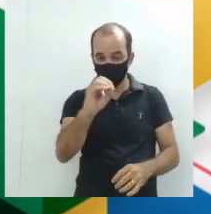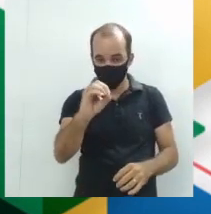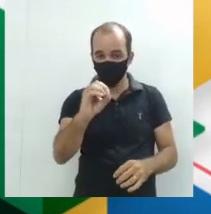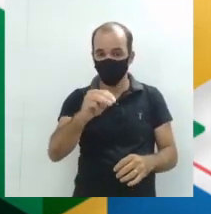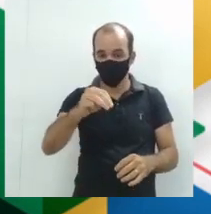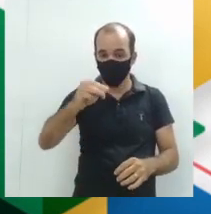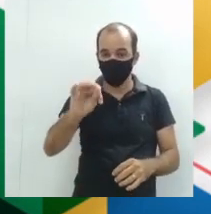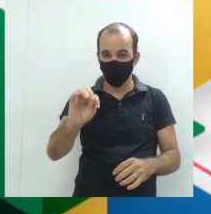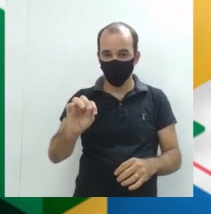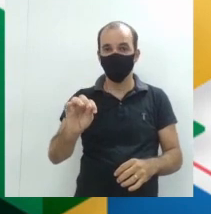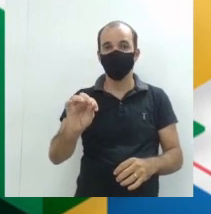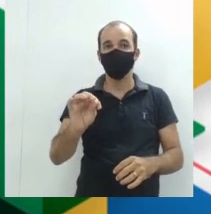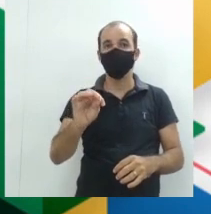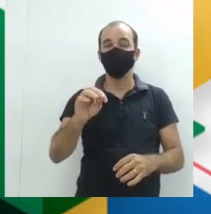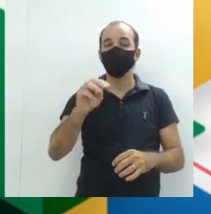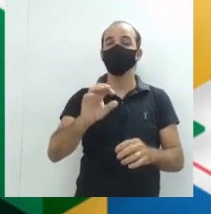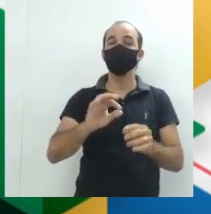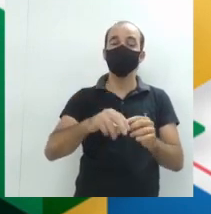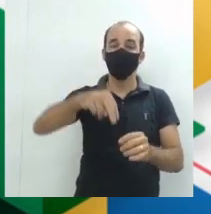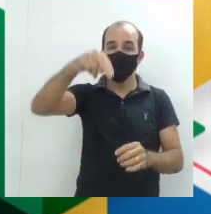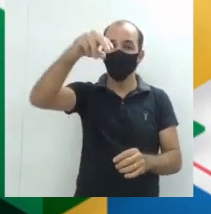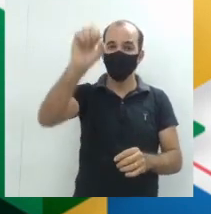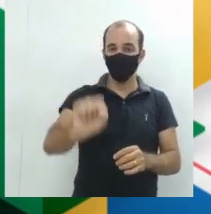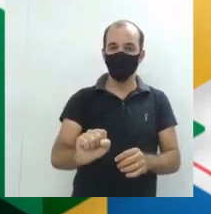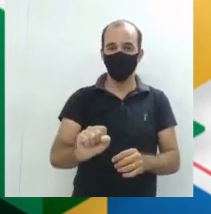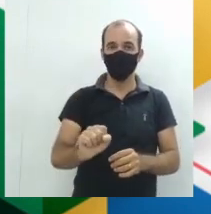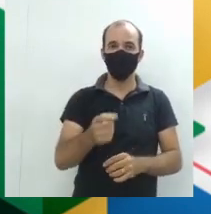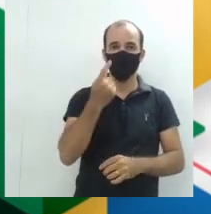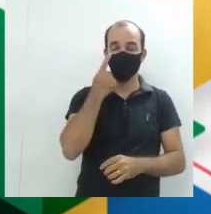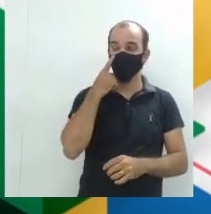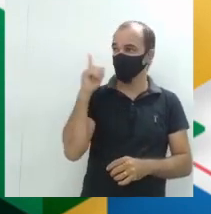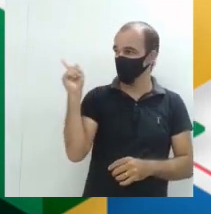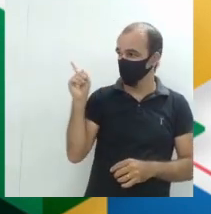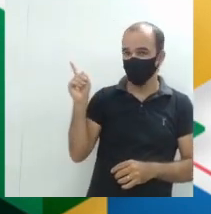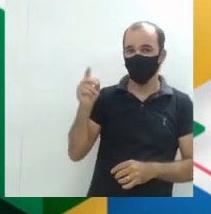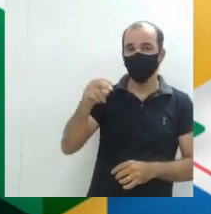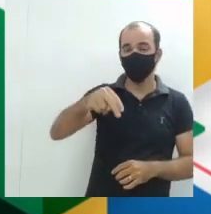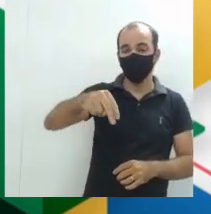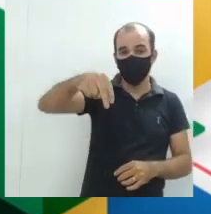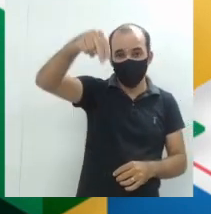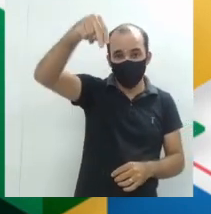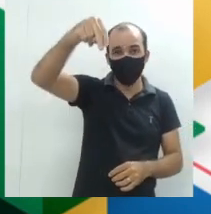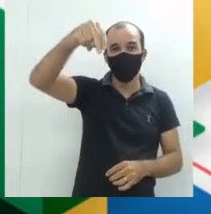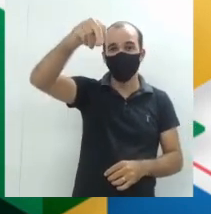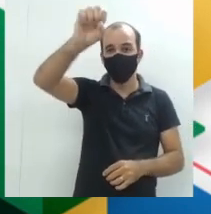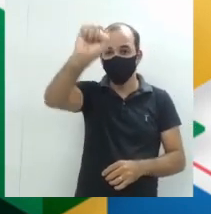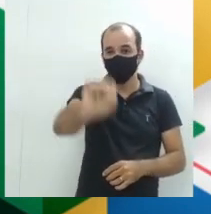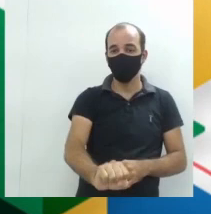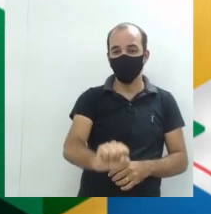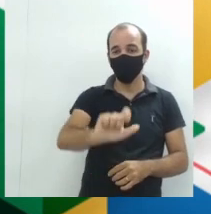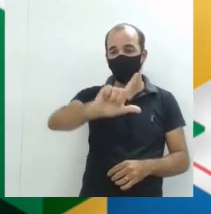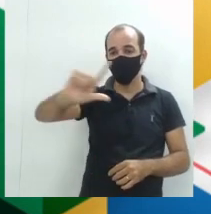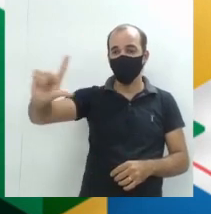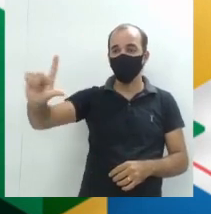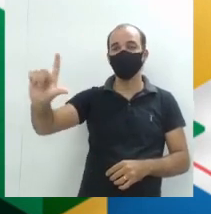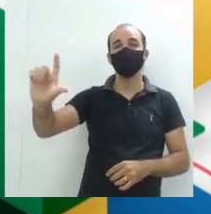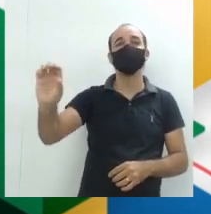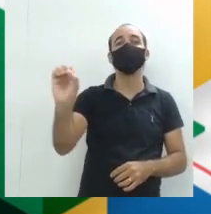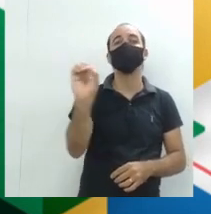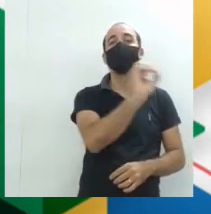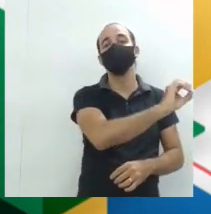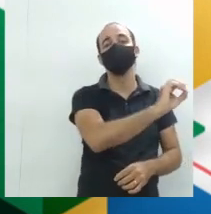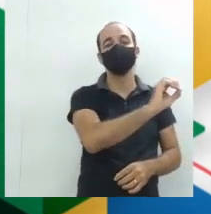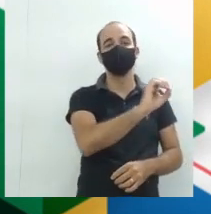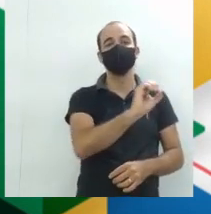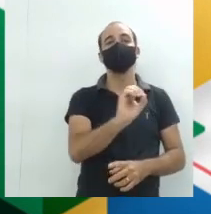que tem um símbolo dos pontos cardeais? Tá vendo que tem norte, sul, leste, oeste e tá